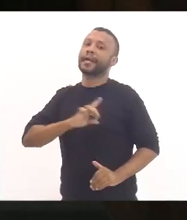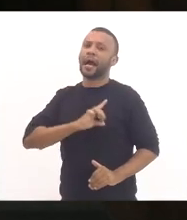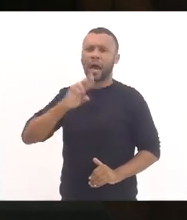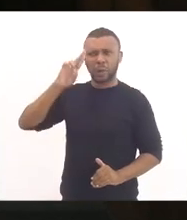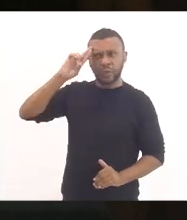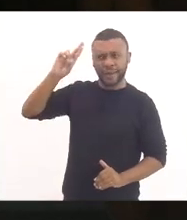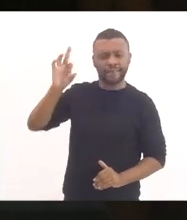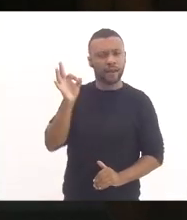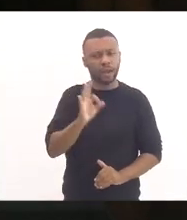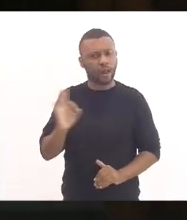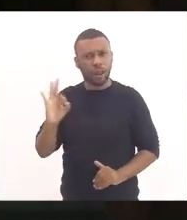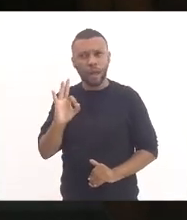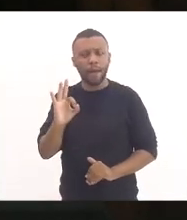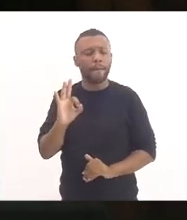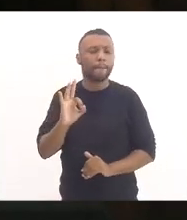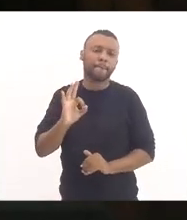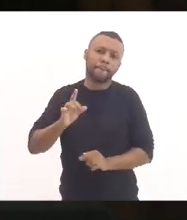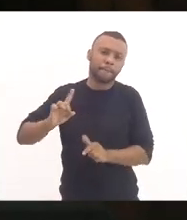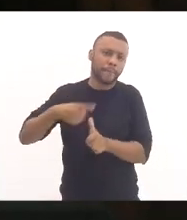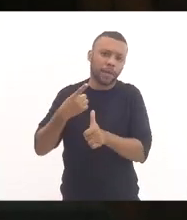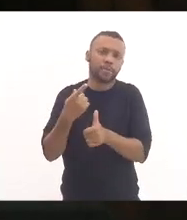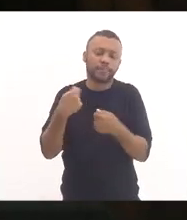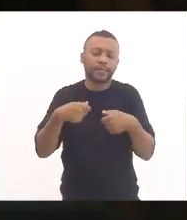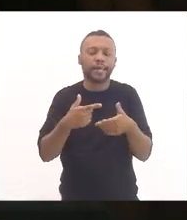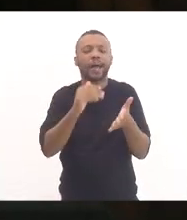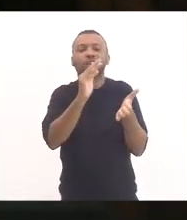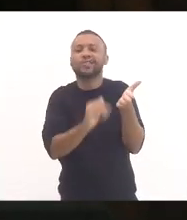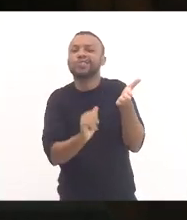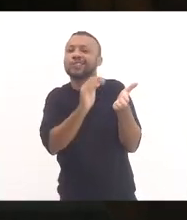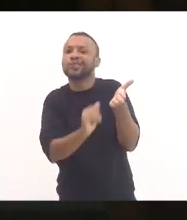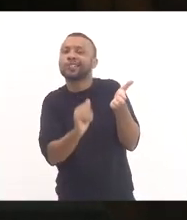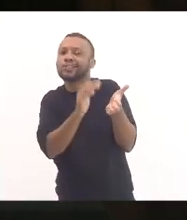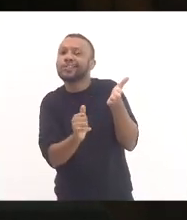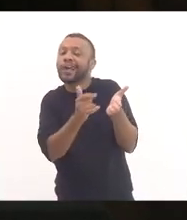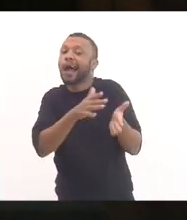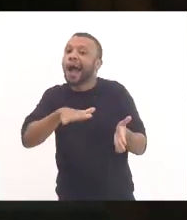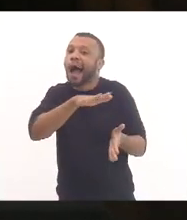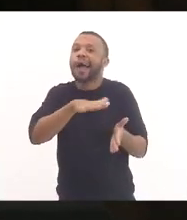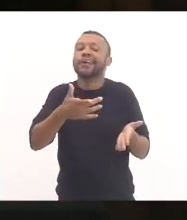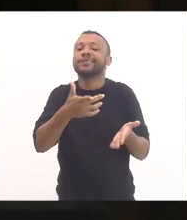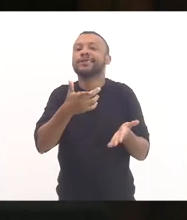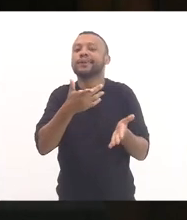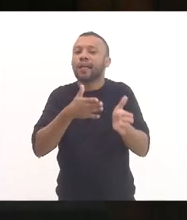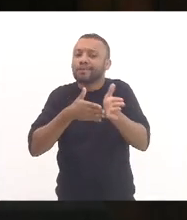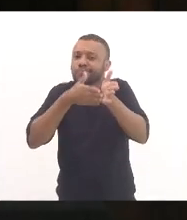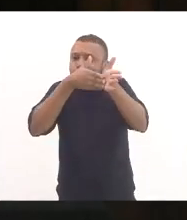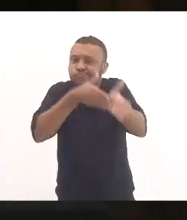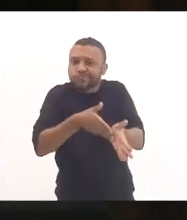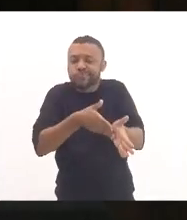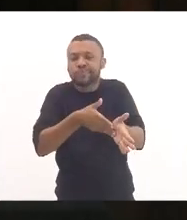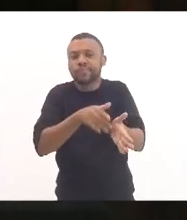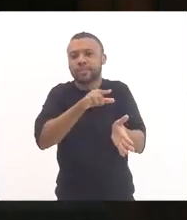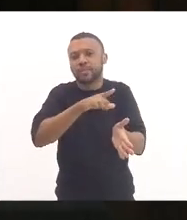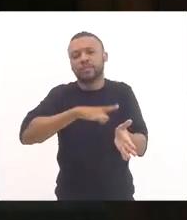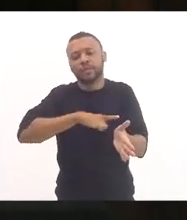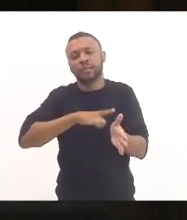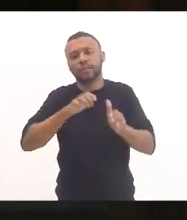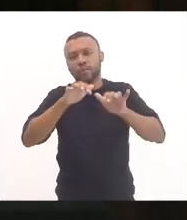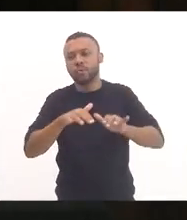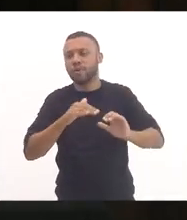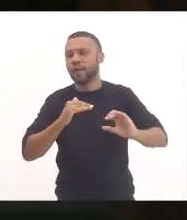a necessidade da supressão de toda a parte disciplinar prevista no texto da lei orgânica encaminhada